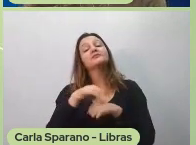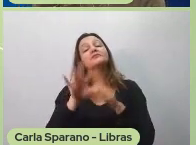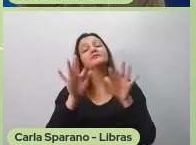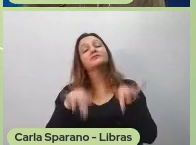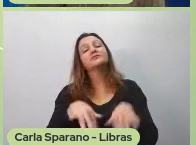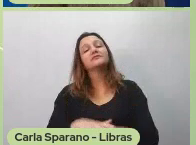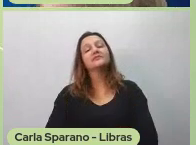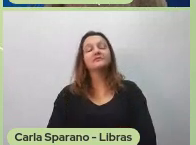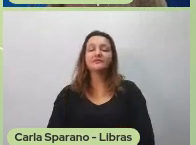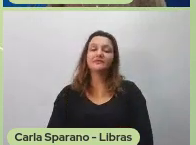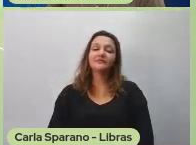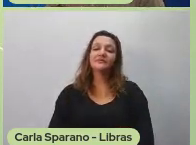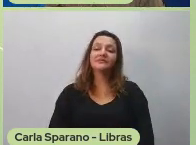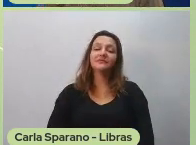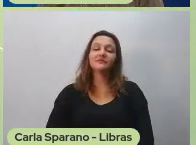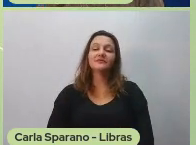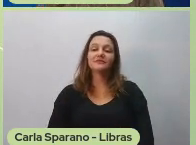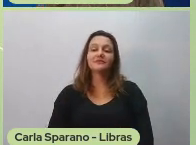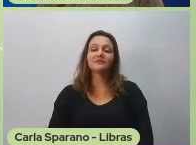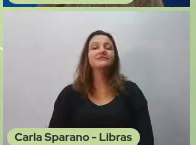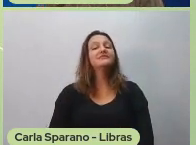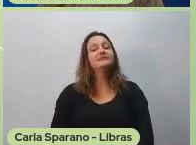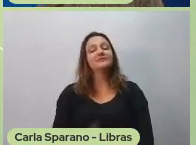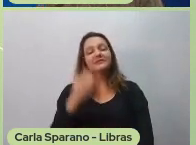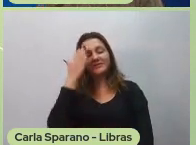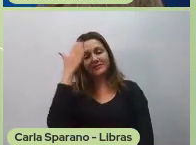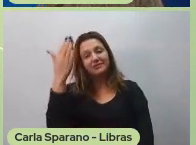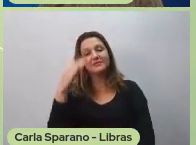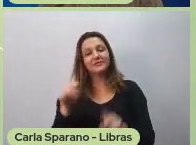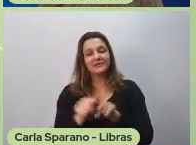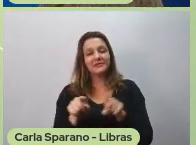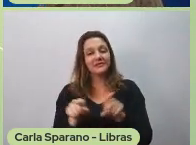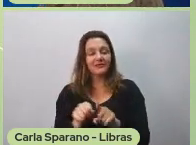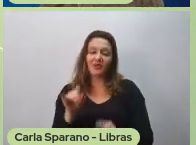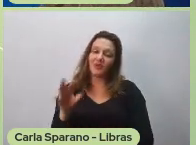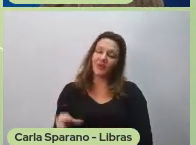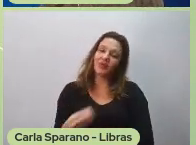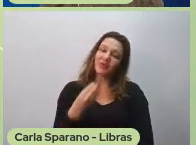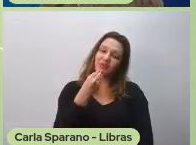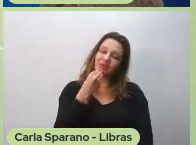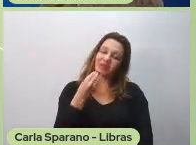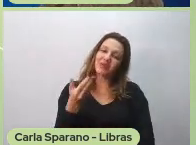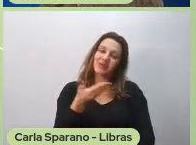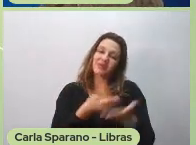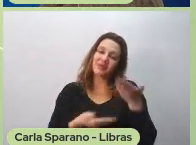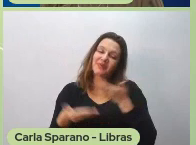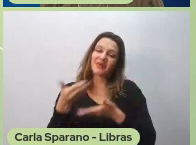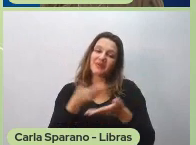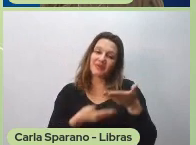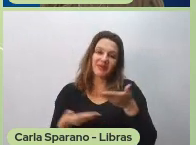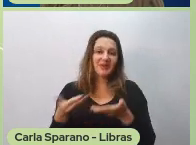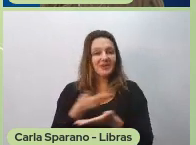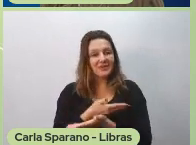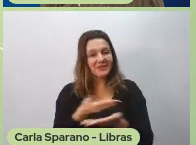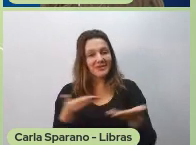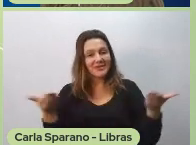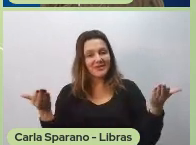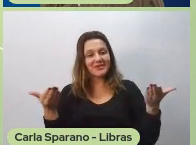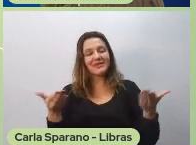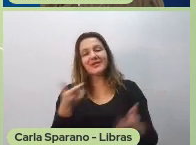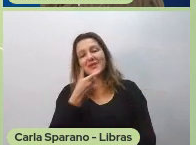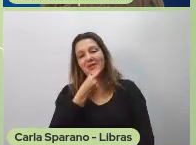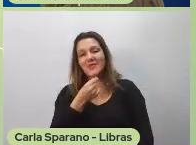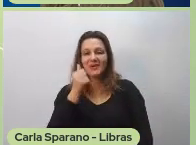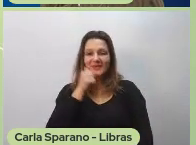encerramento. Bom, agradecer também a oportunidade de poder compartilhar com todos, todas e todes